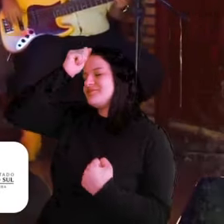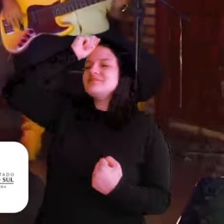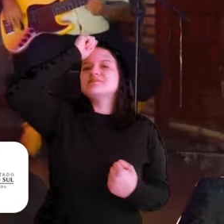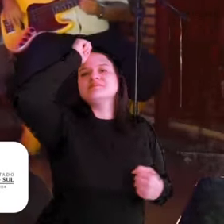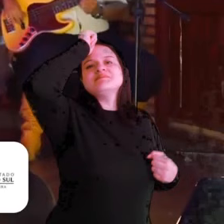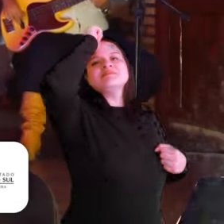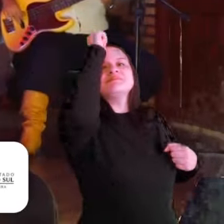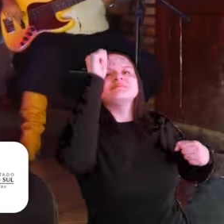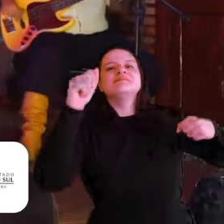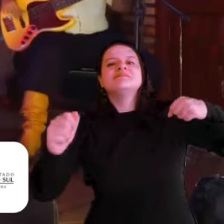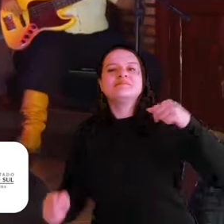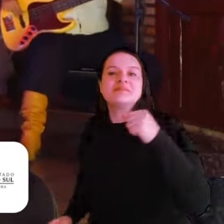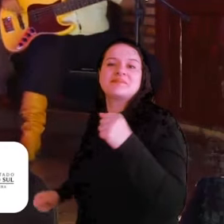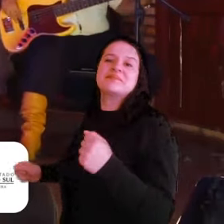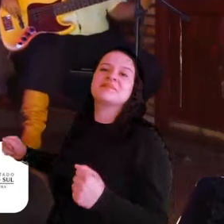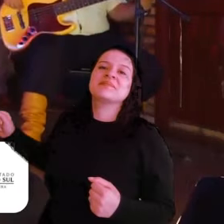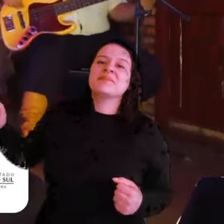Aí, Henrique!